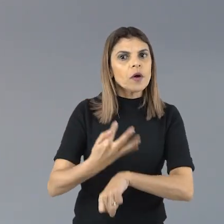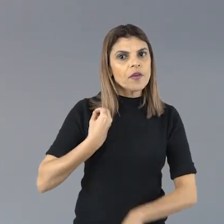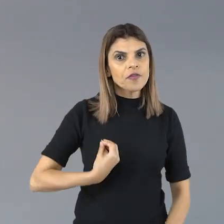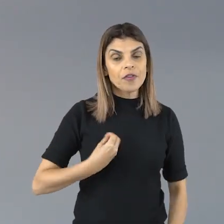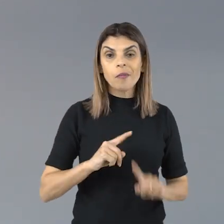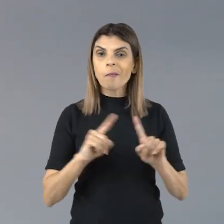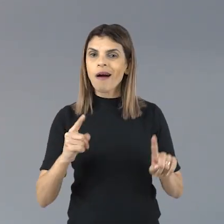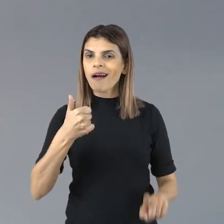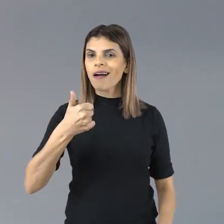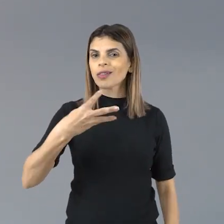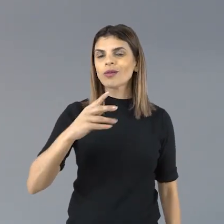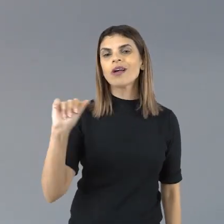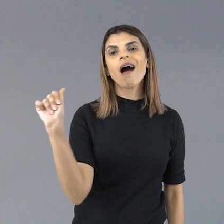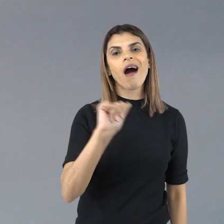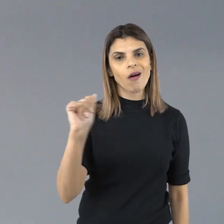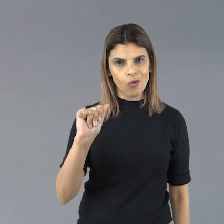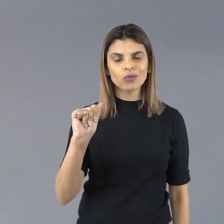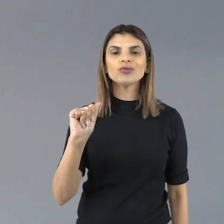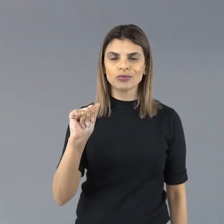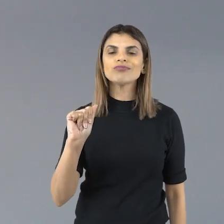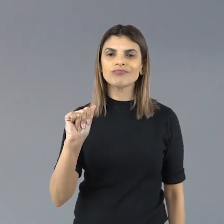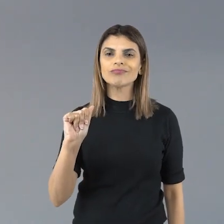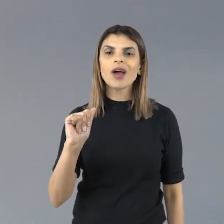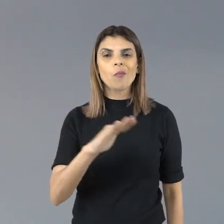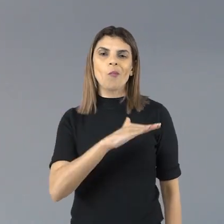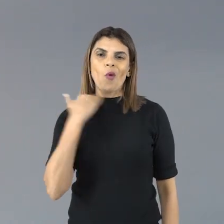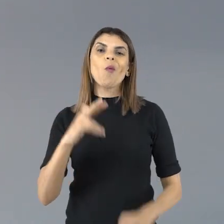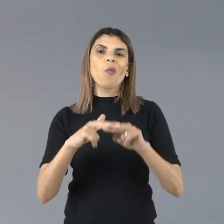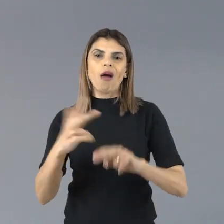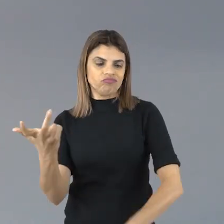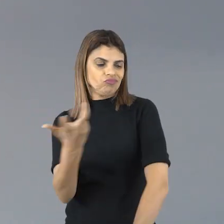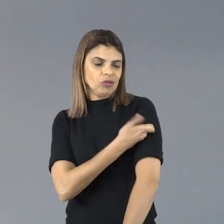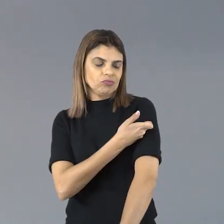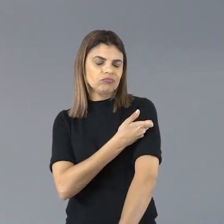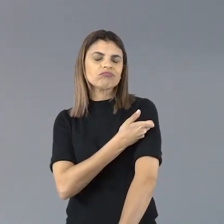de agosto de 1941, foram mortos com uma injeção letal.